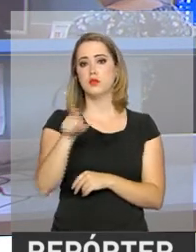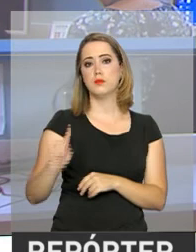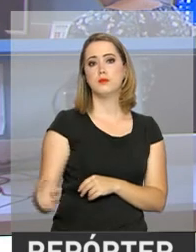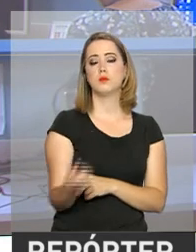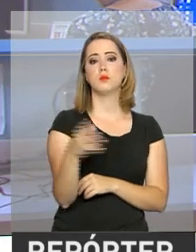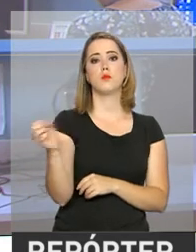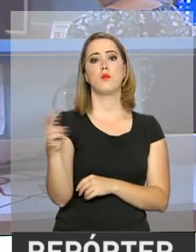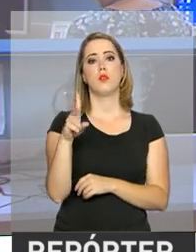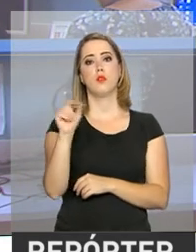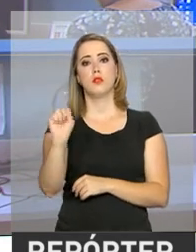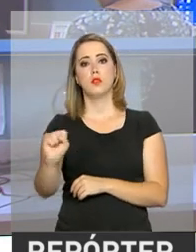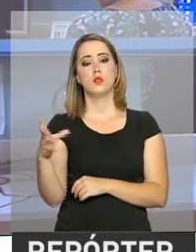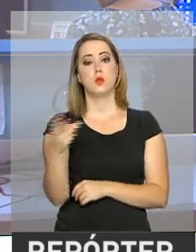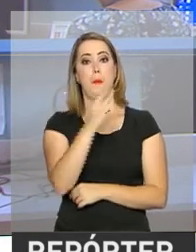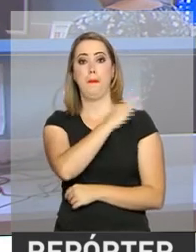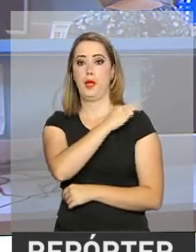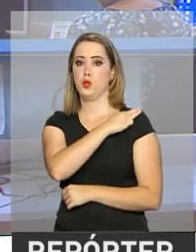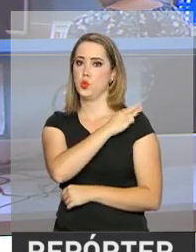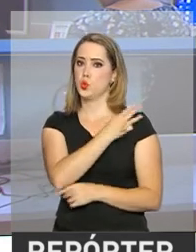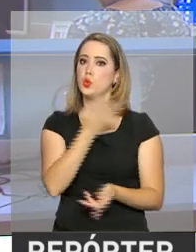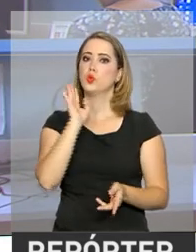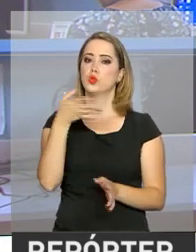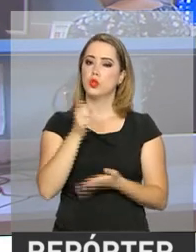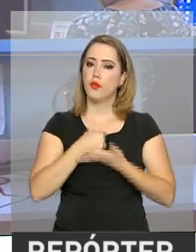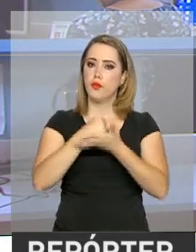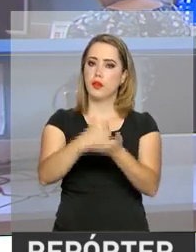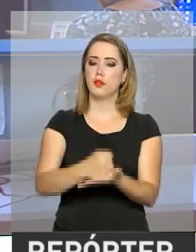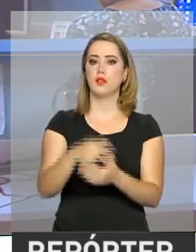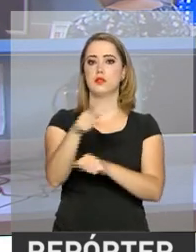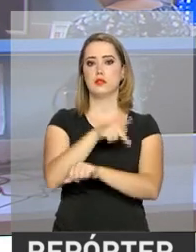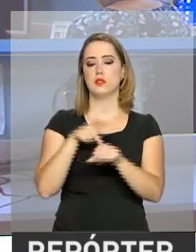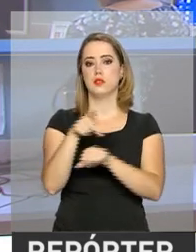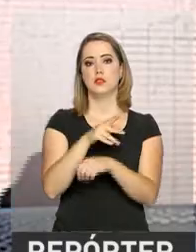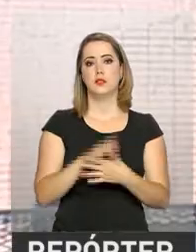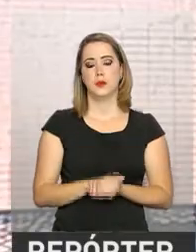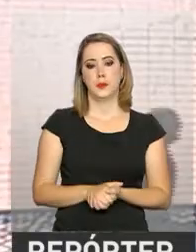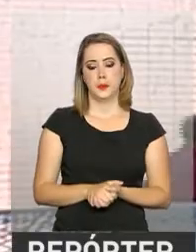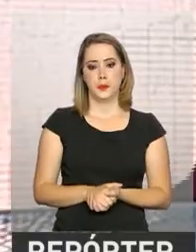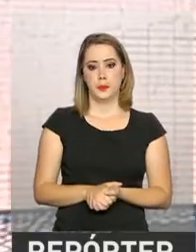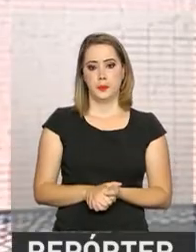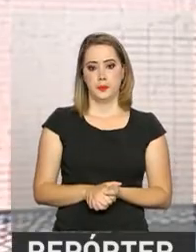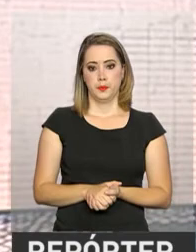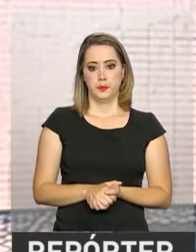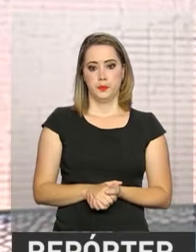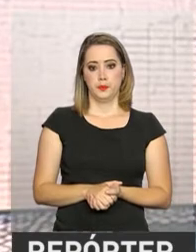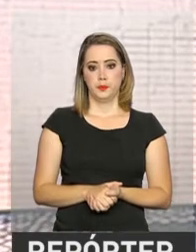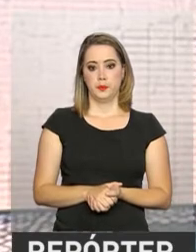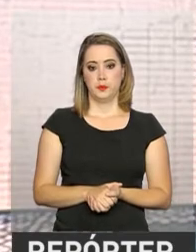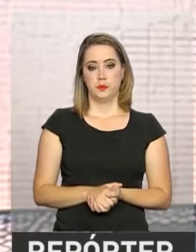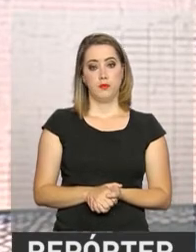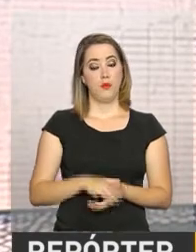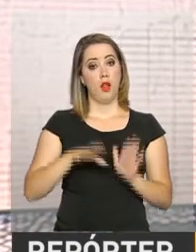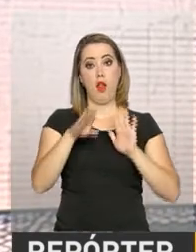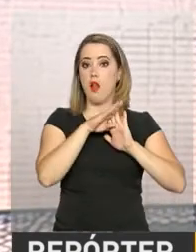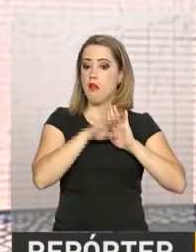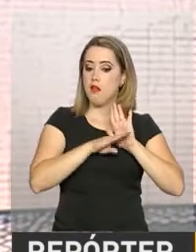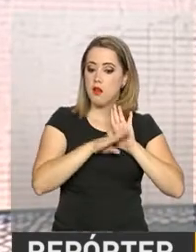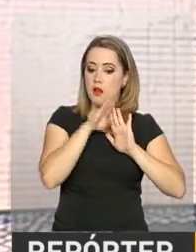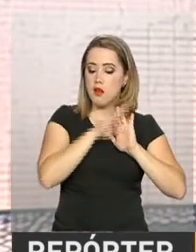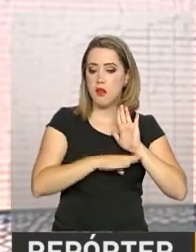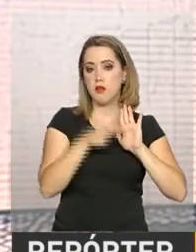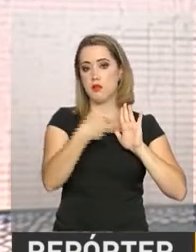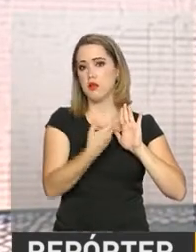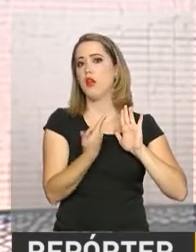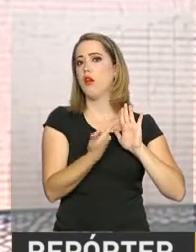vagas no ensino médio integral vão ser oferecidas no país. A lista com as instituições que tiveram o pedido